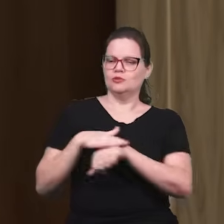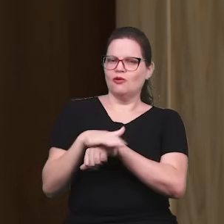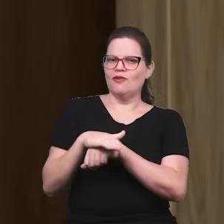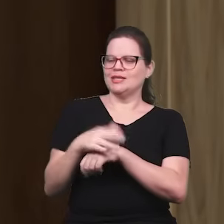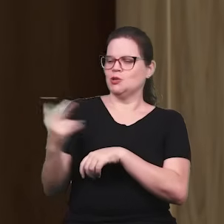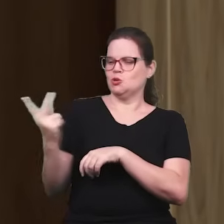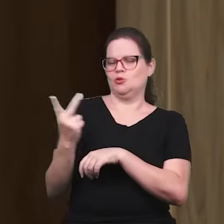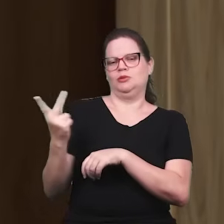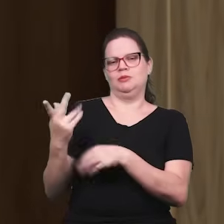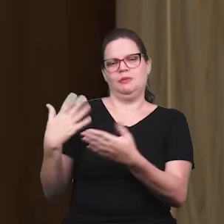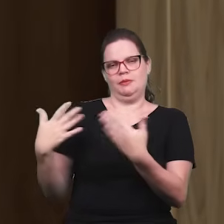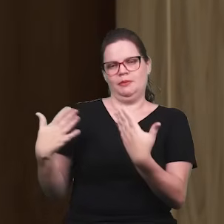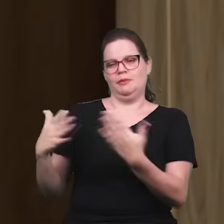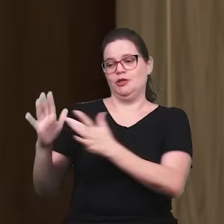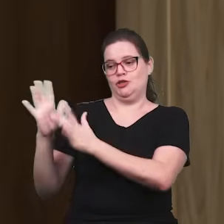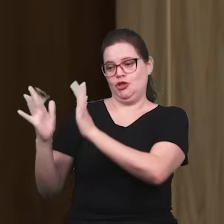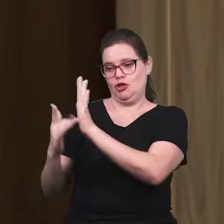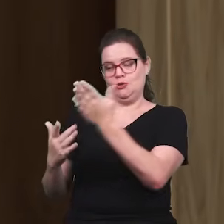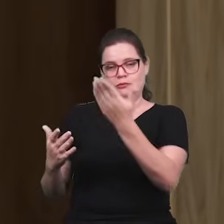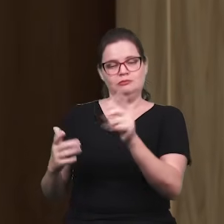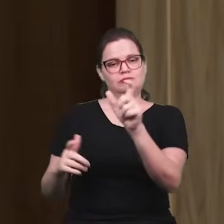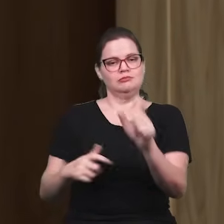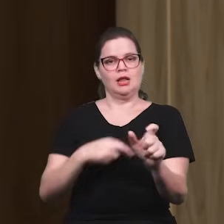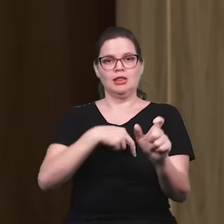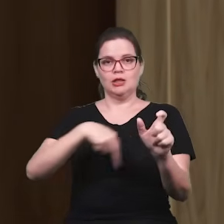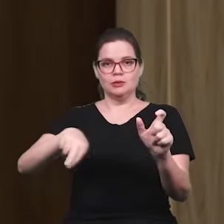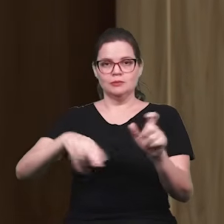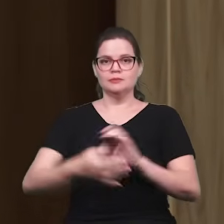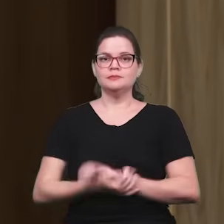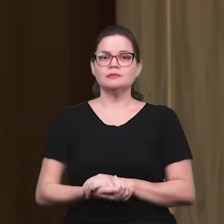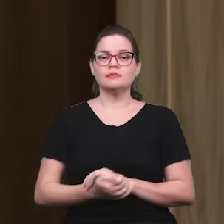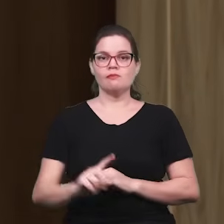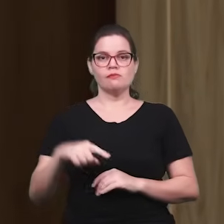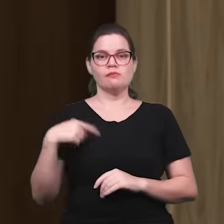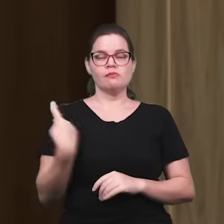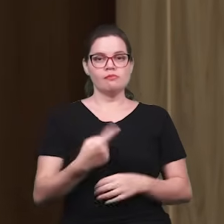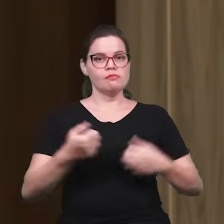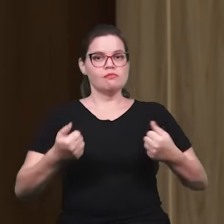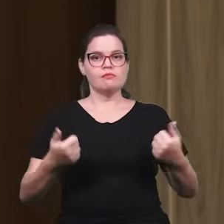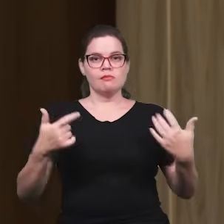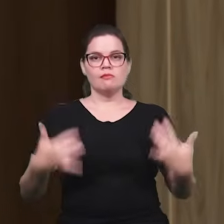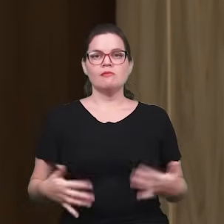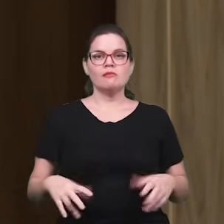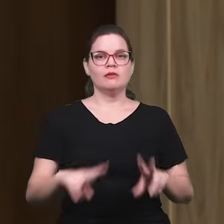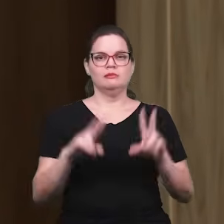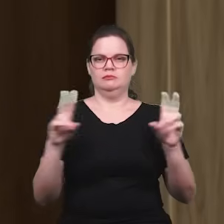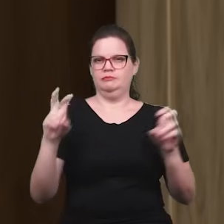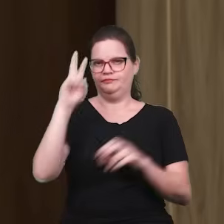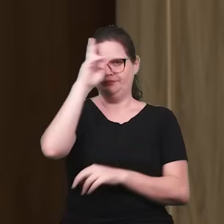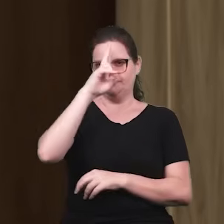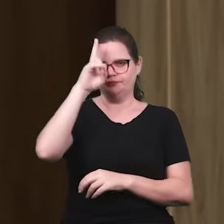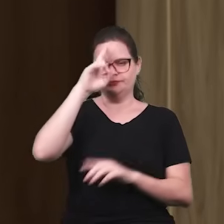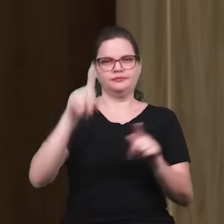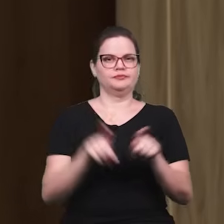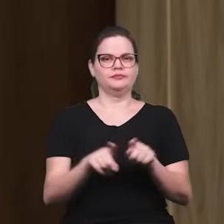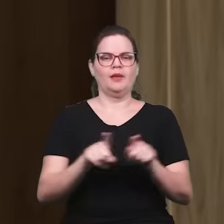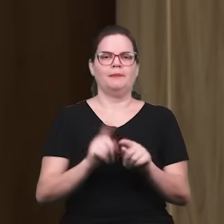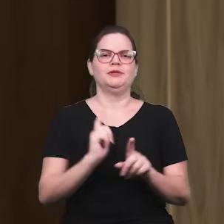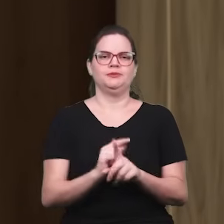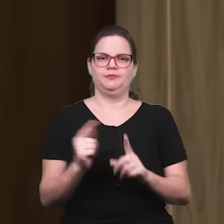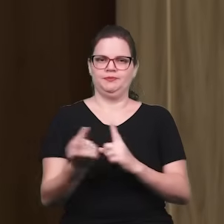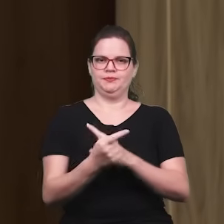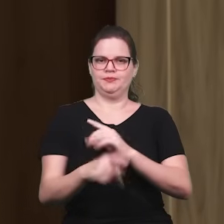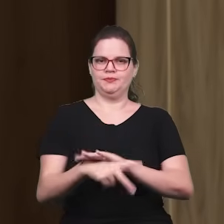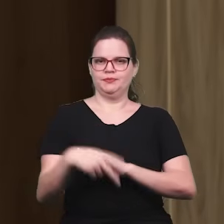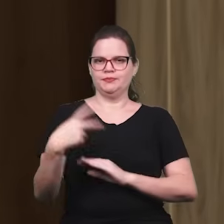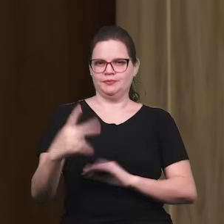Senhor Jesus com Nicodemos. E nós falamos de geografia nesse programa, História e Geografia Bíblica. Esse encontro foi